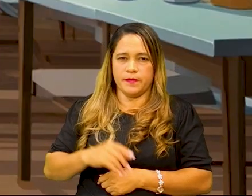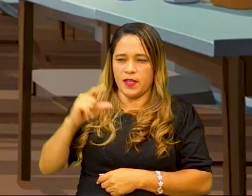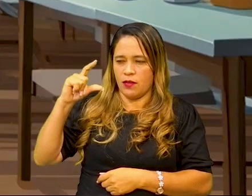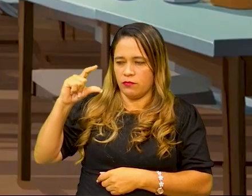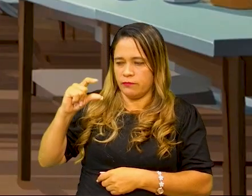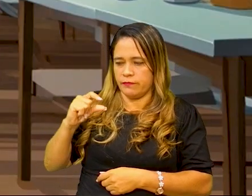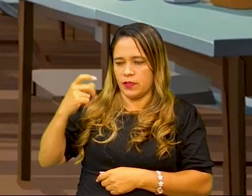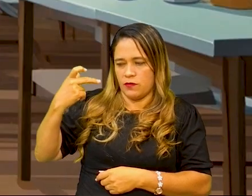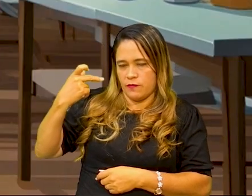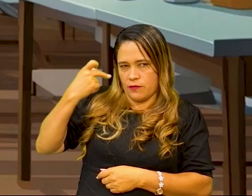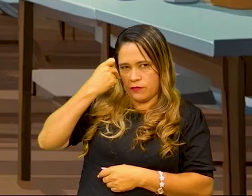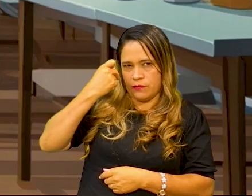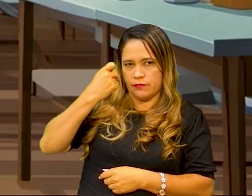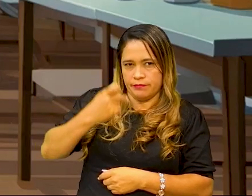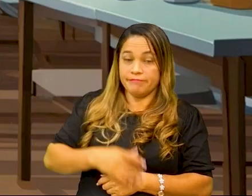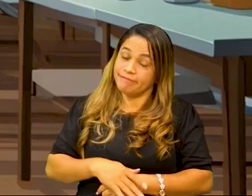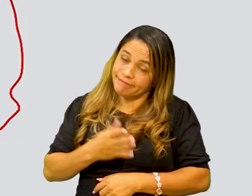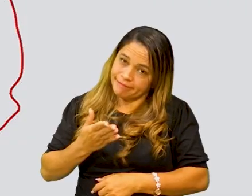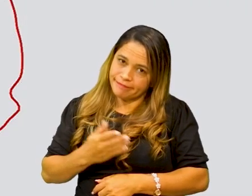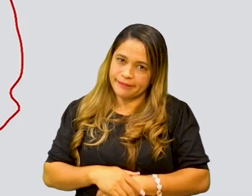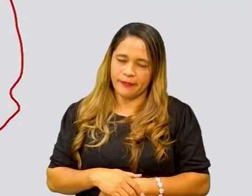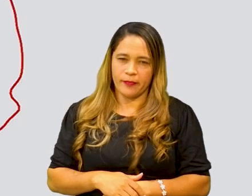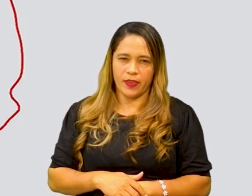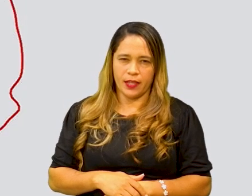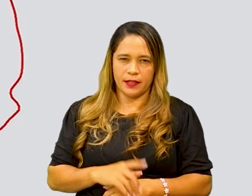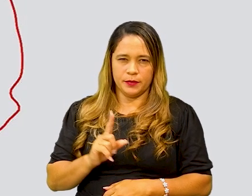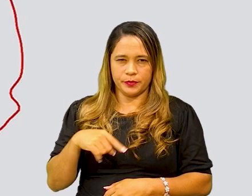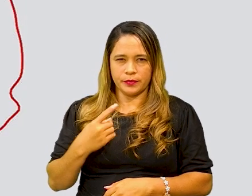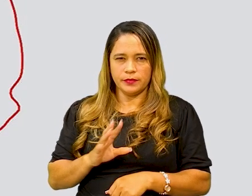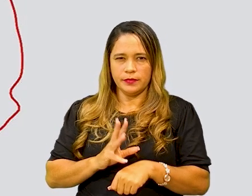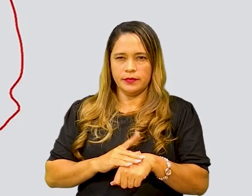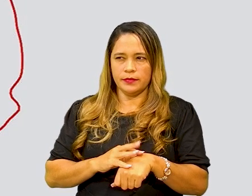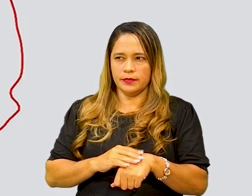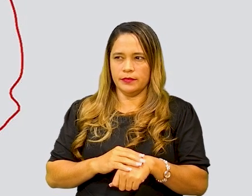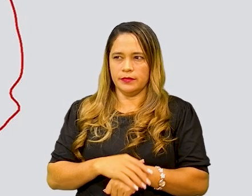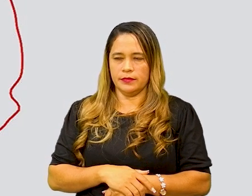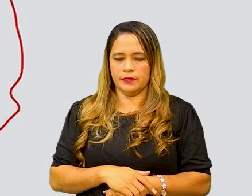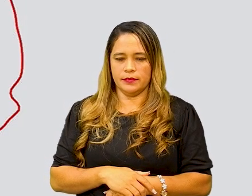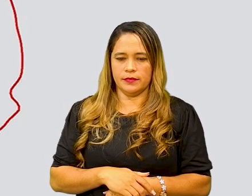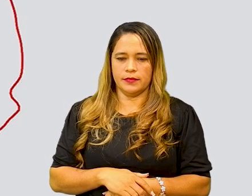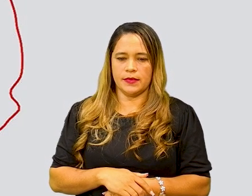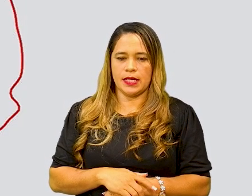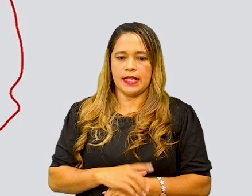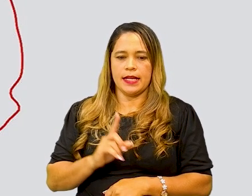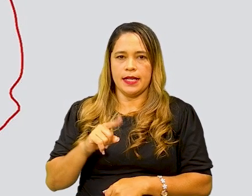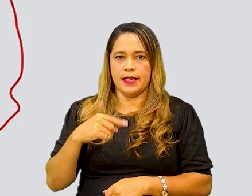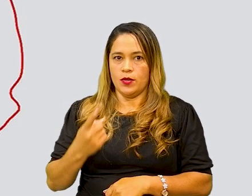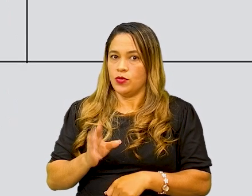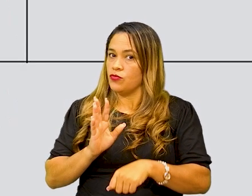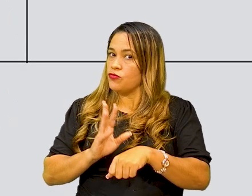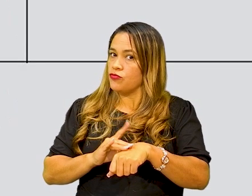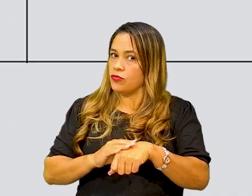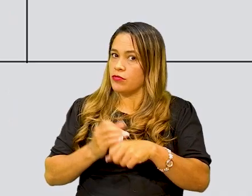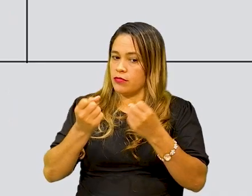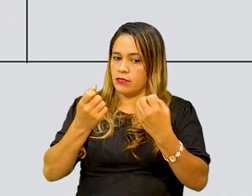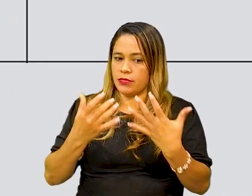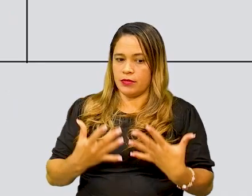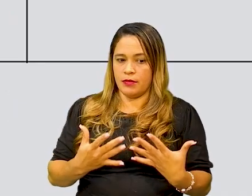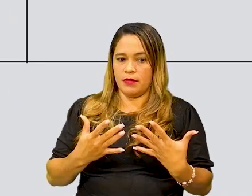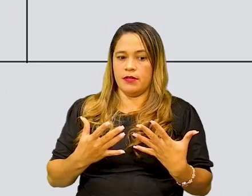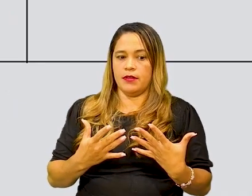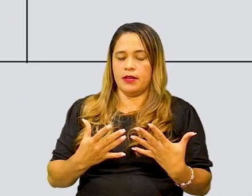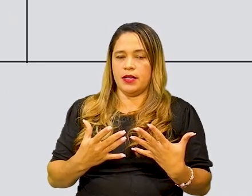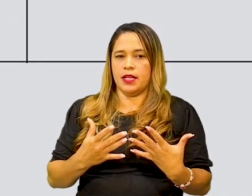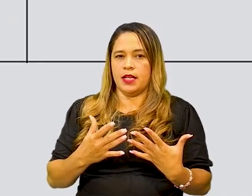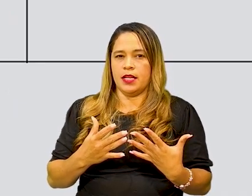botulínica ela entra aí. Certo? Vamos para mais uma doença? Bora comigo! A próxima doença que nós vamos trabalhar aqui agora é uma